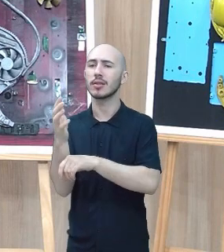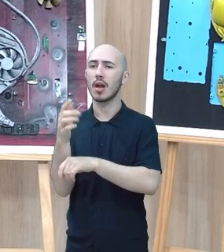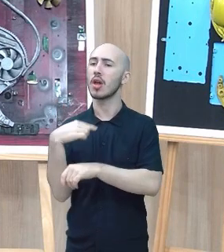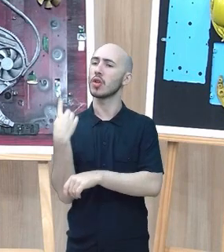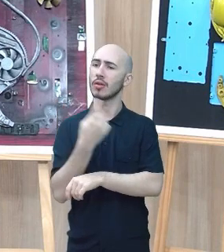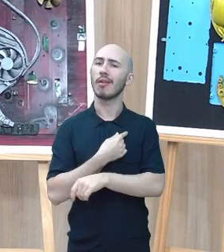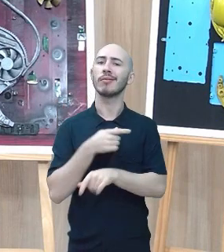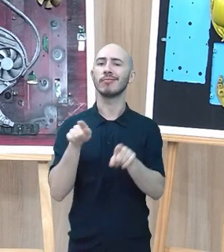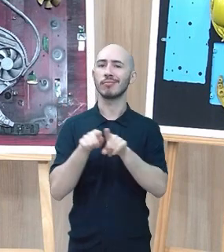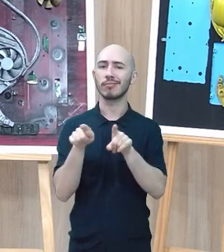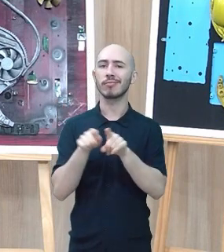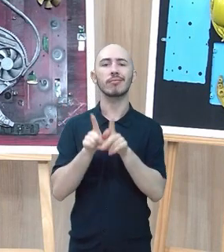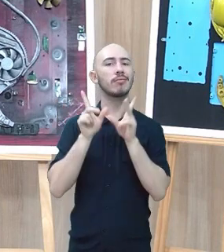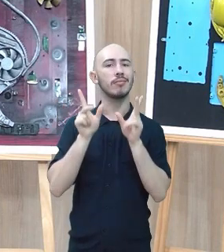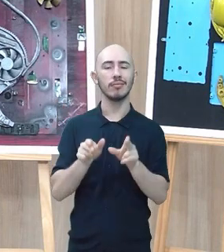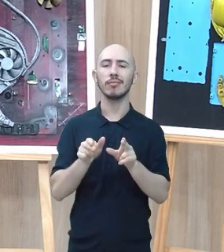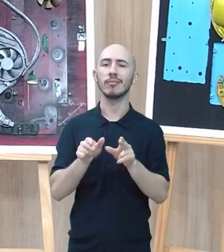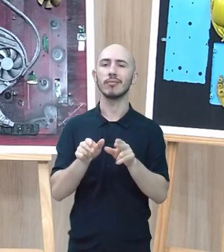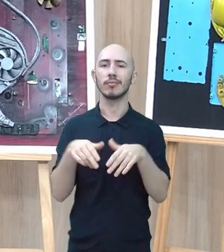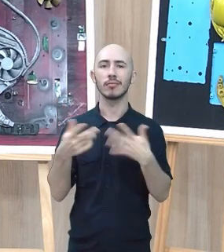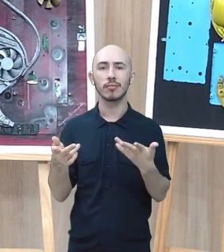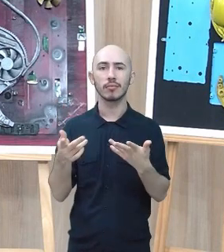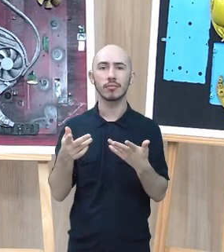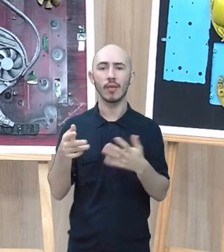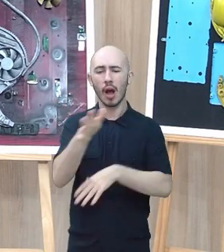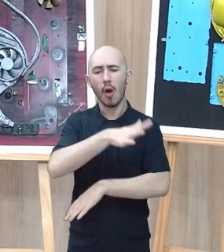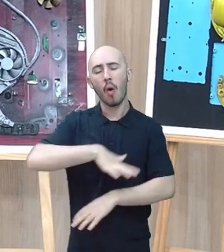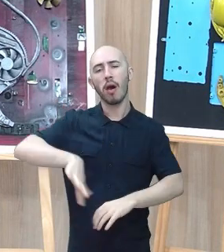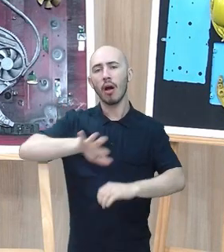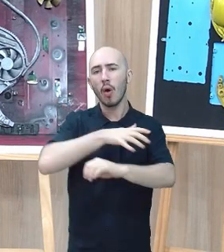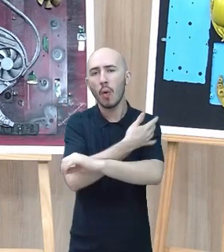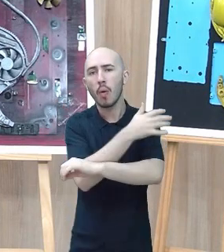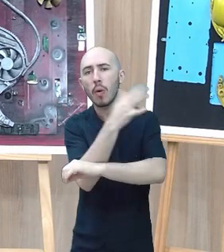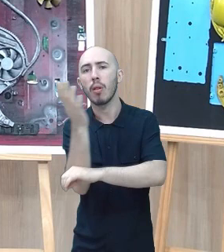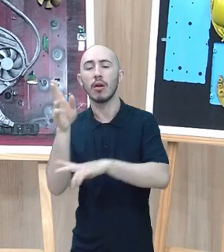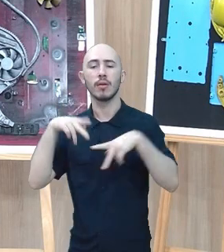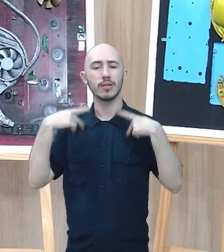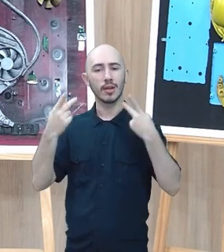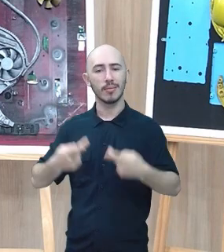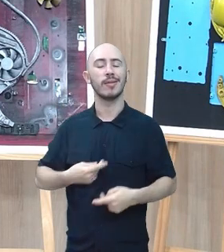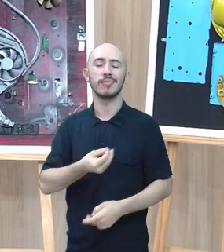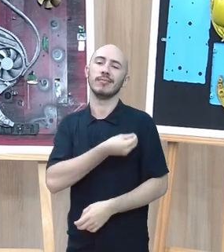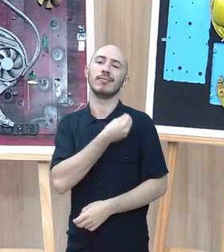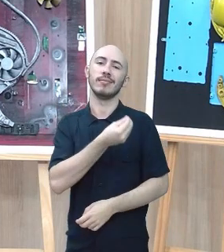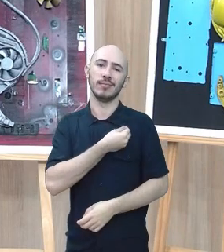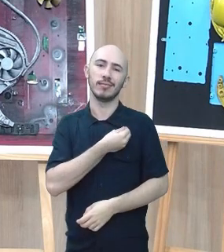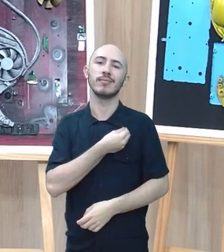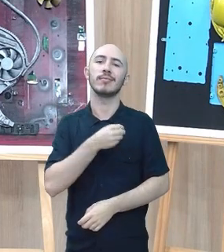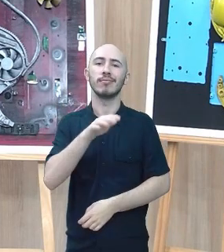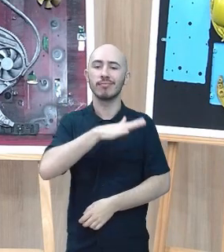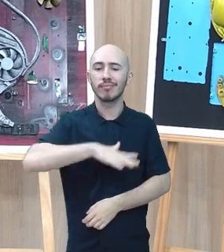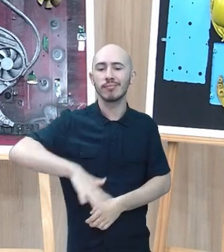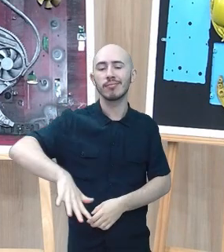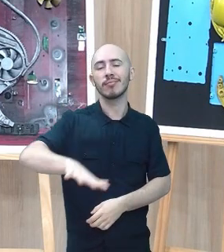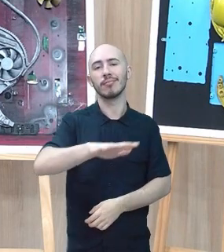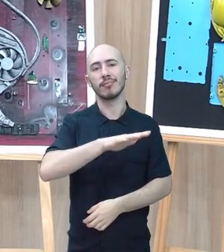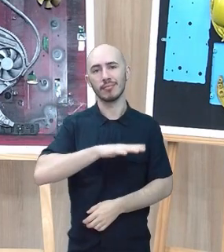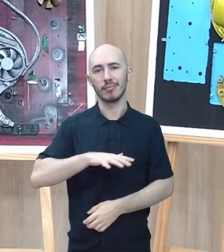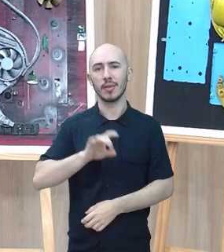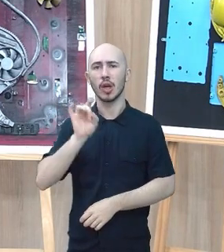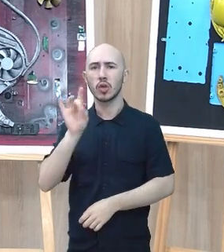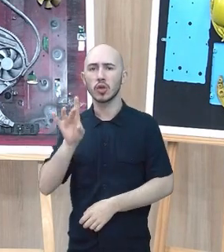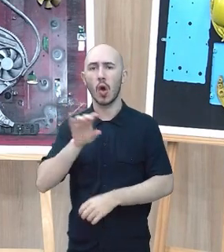meio ambiente, eu estou falando do ser humano vivendo dentro desse ambiente todo, né? Não